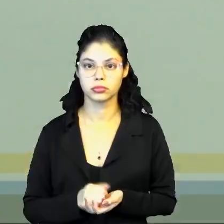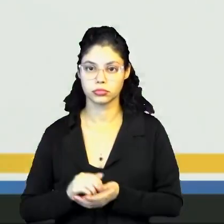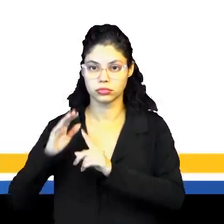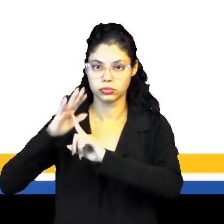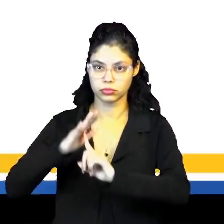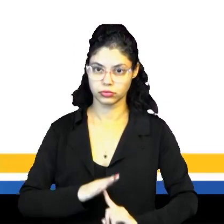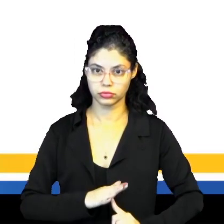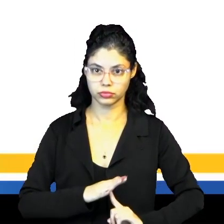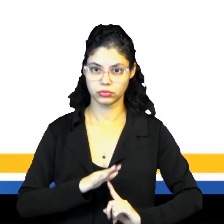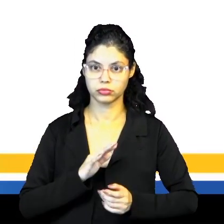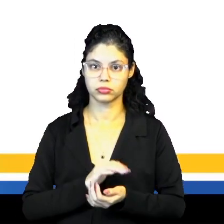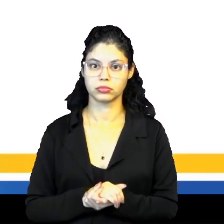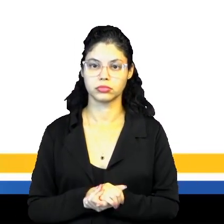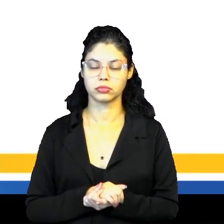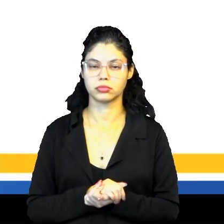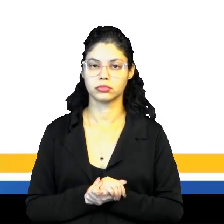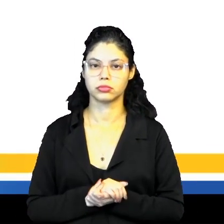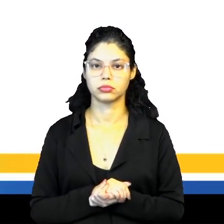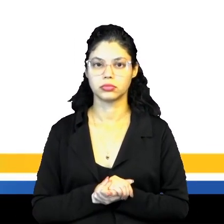por depressão, tá?